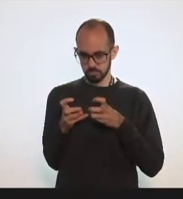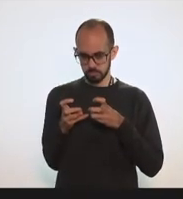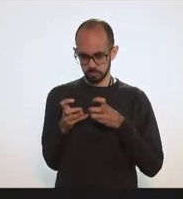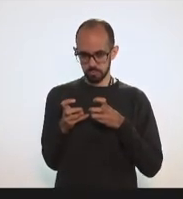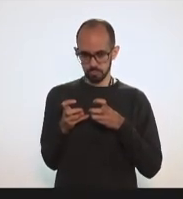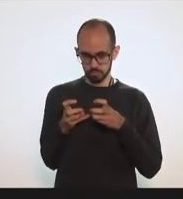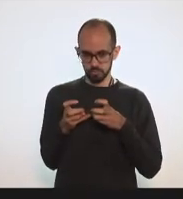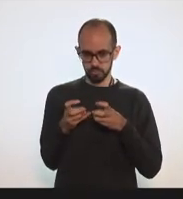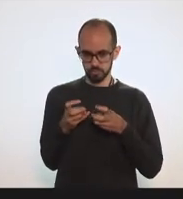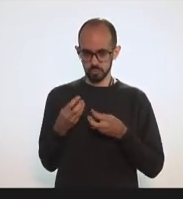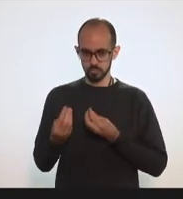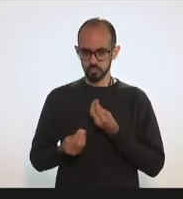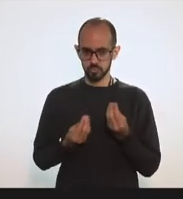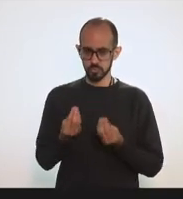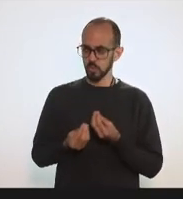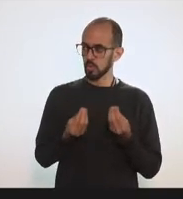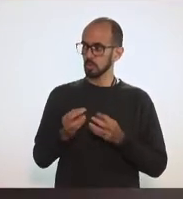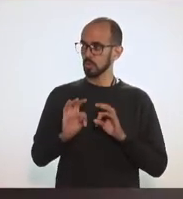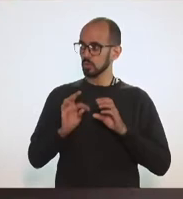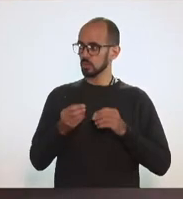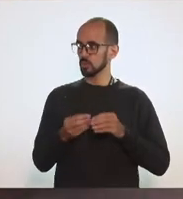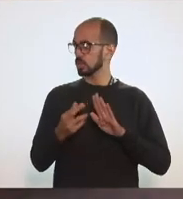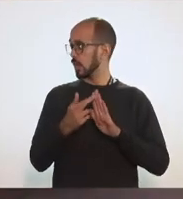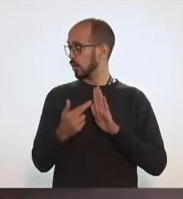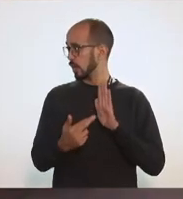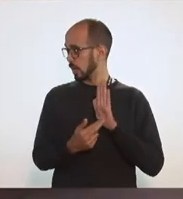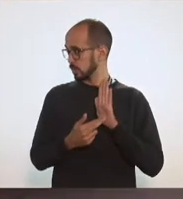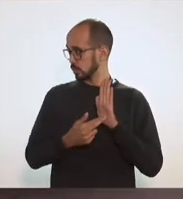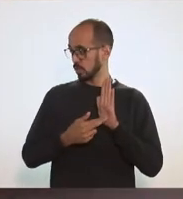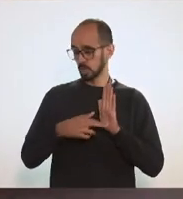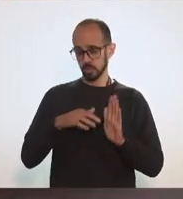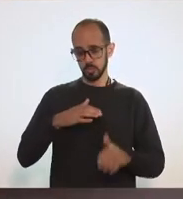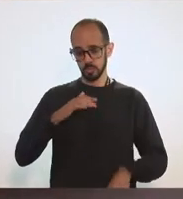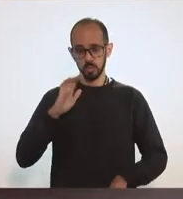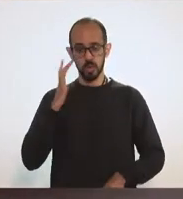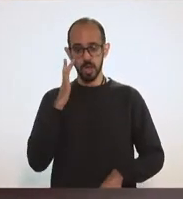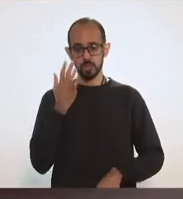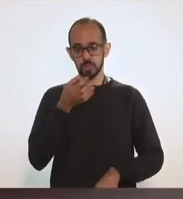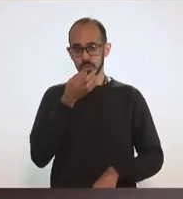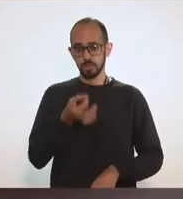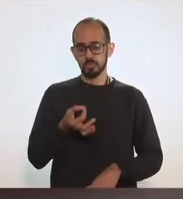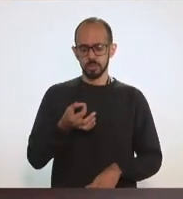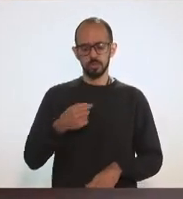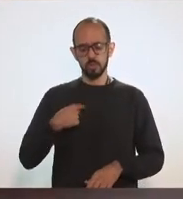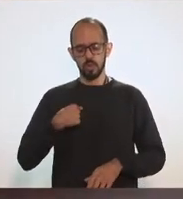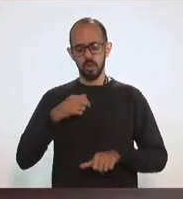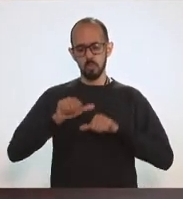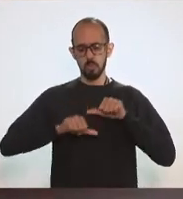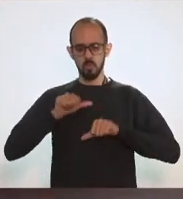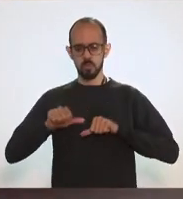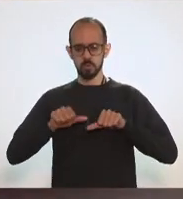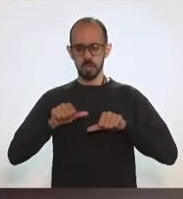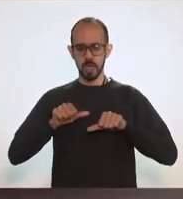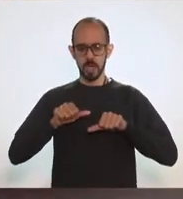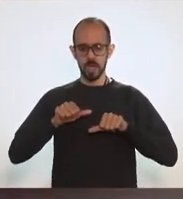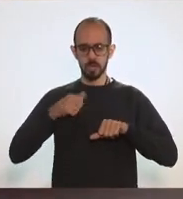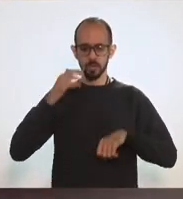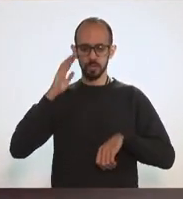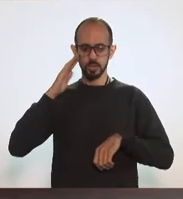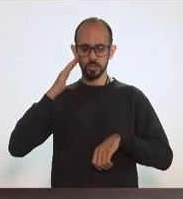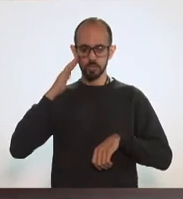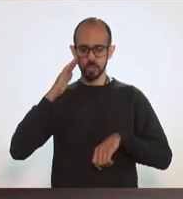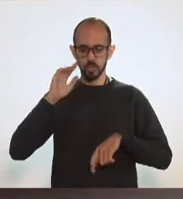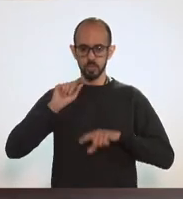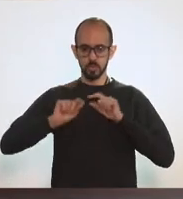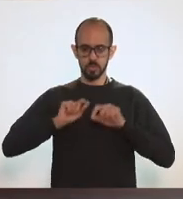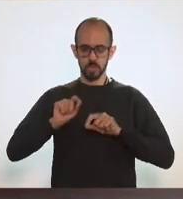como o senhor fez o relatório, eu acho, e aí eu vou mudar aqui um pouco o meu entendimento, a questão do